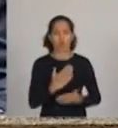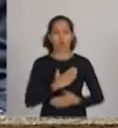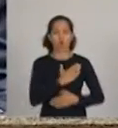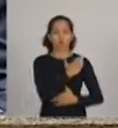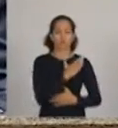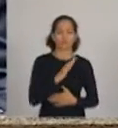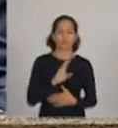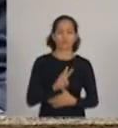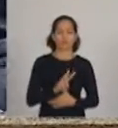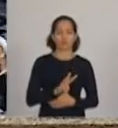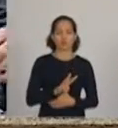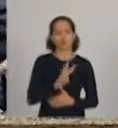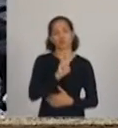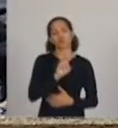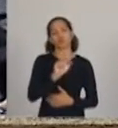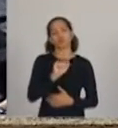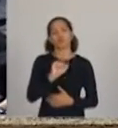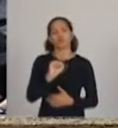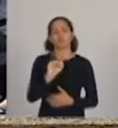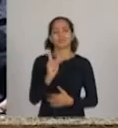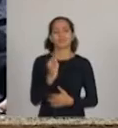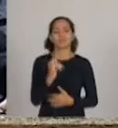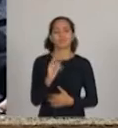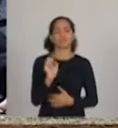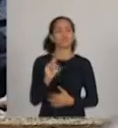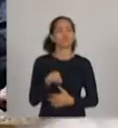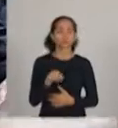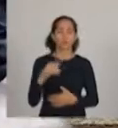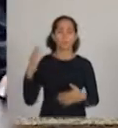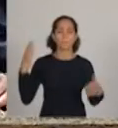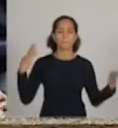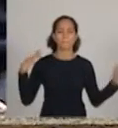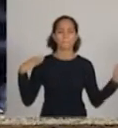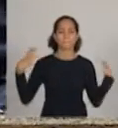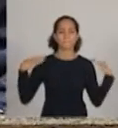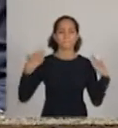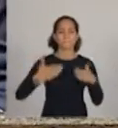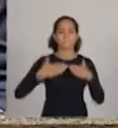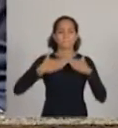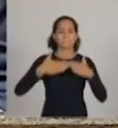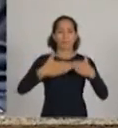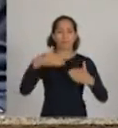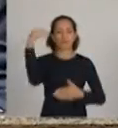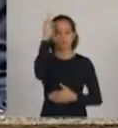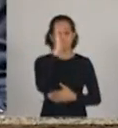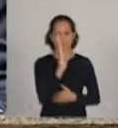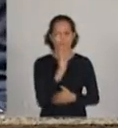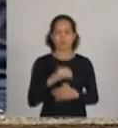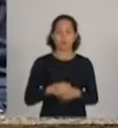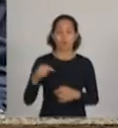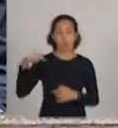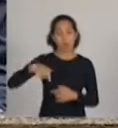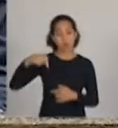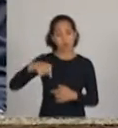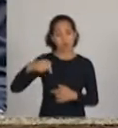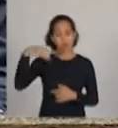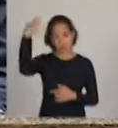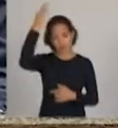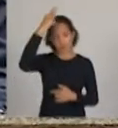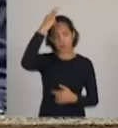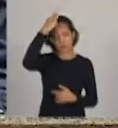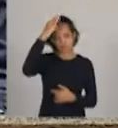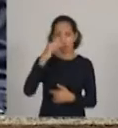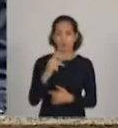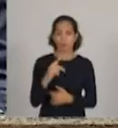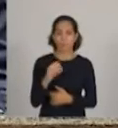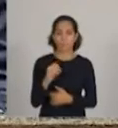Washington, homenageando assim a Marinha Brasileira e nossos portos aqui, que